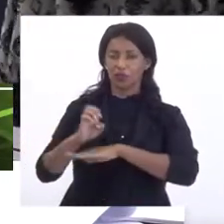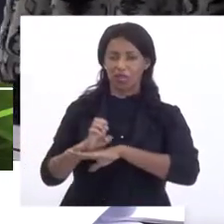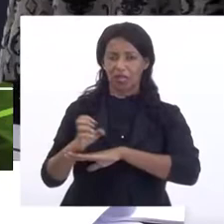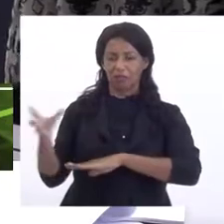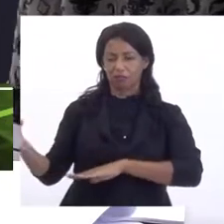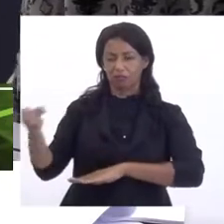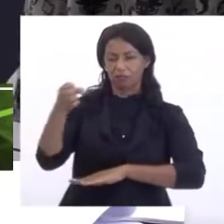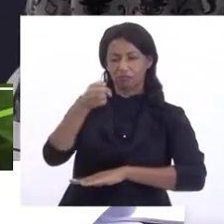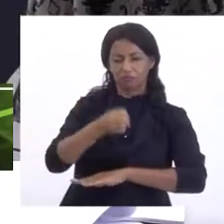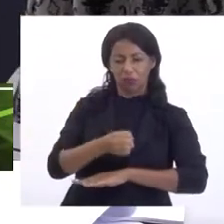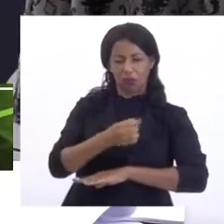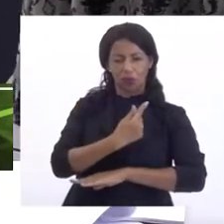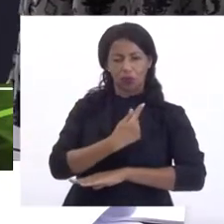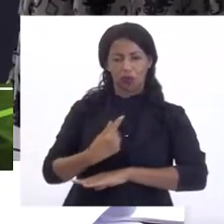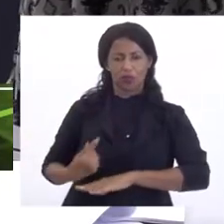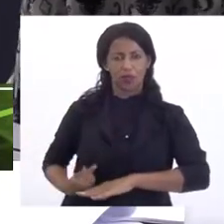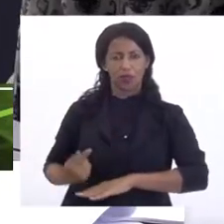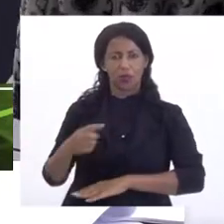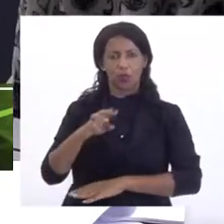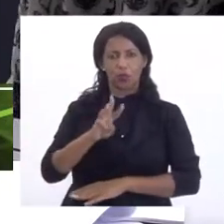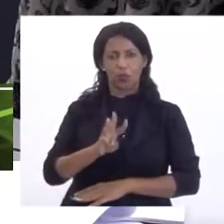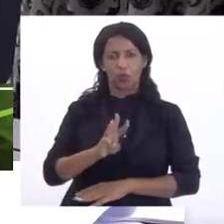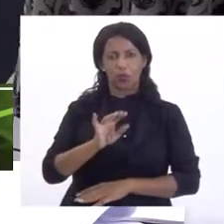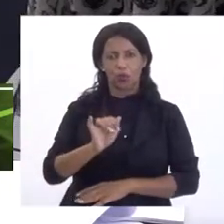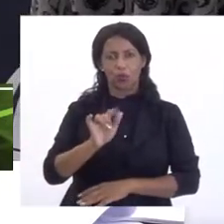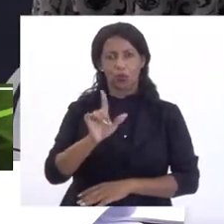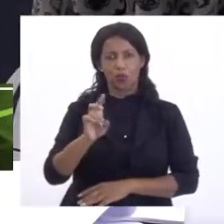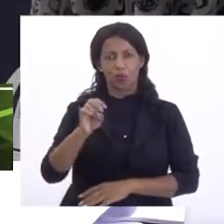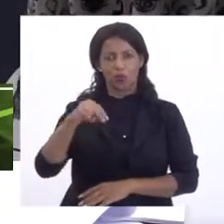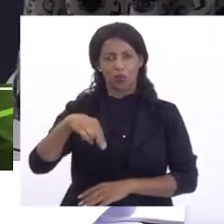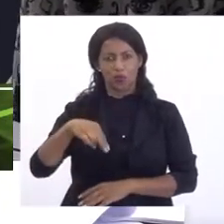Witzel, de triste memória,